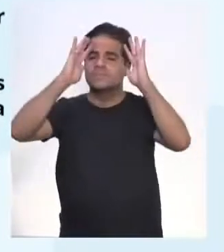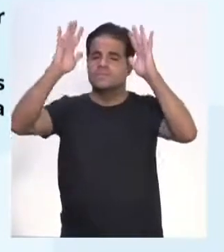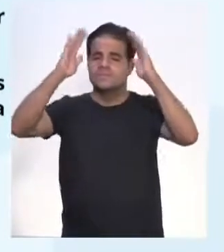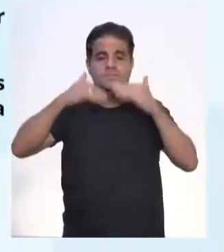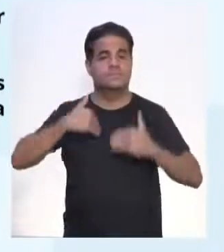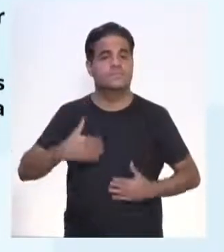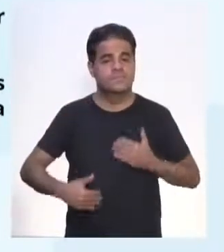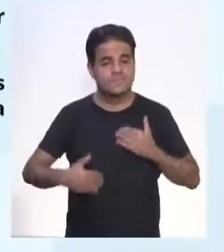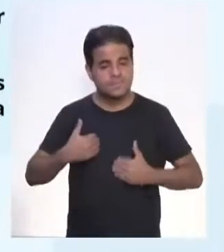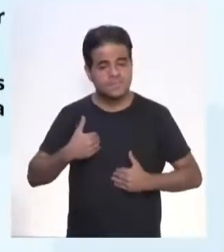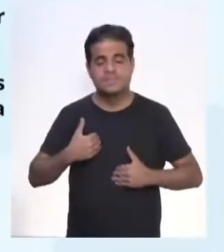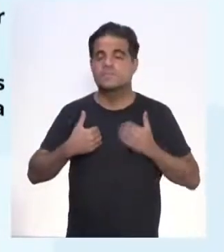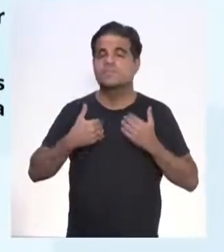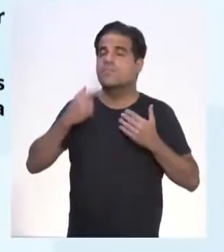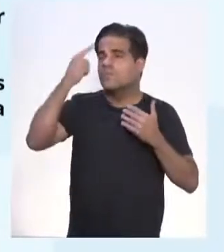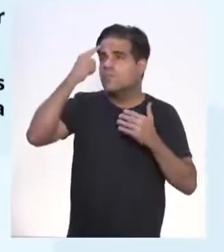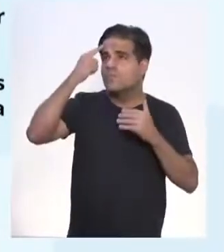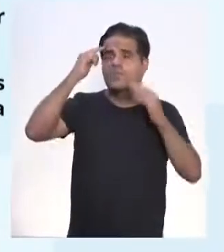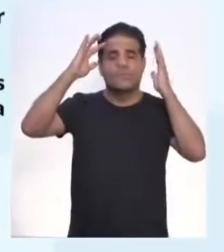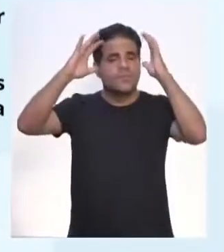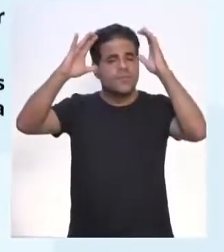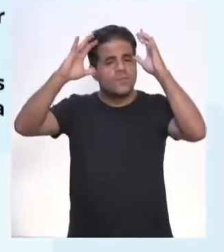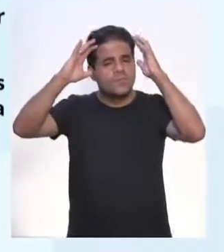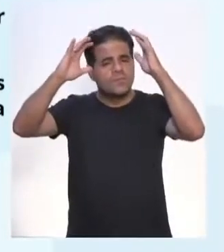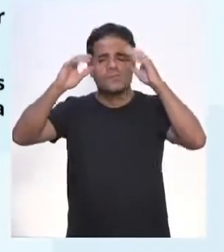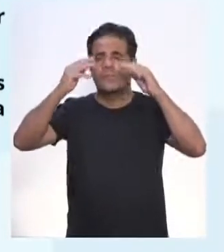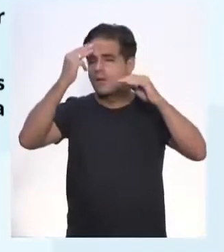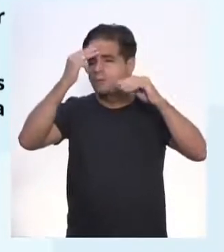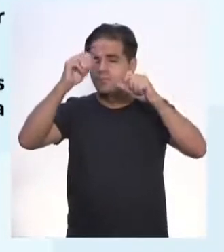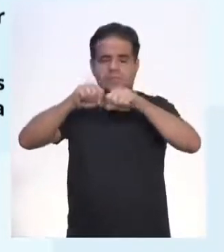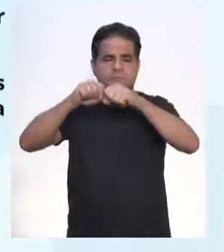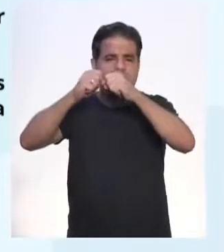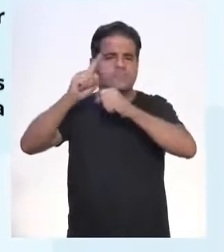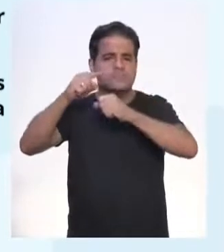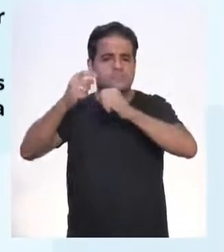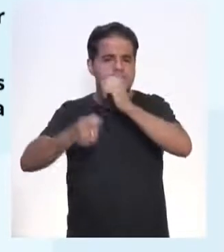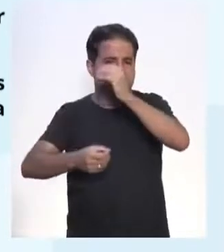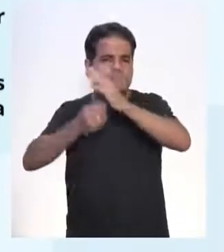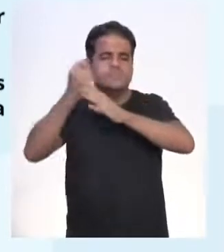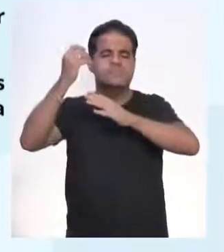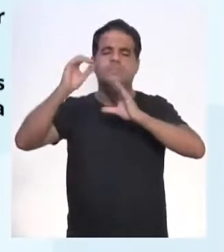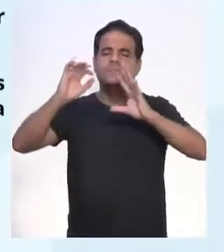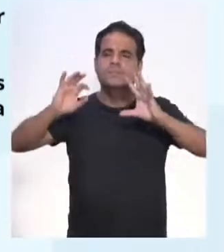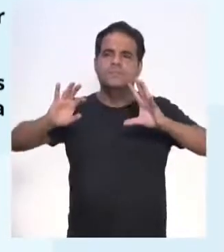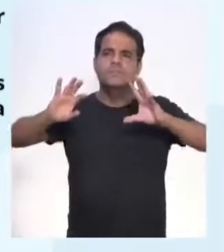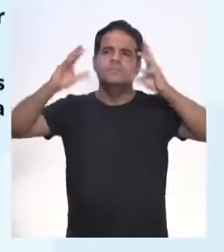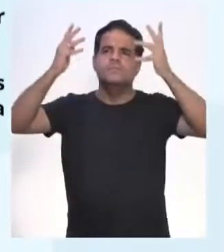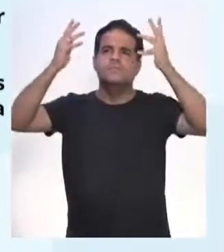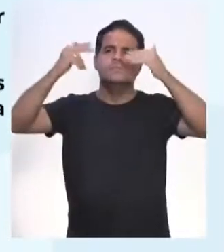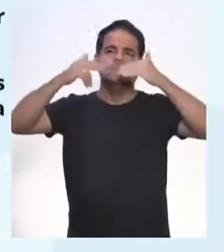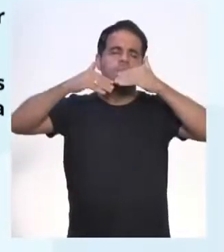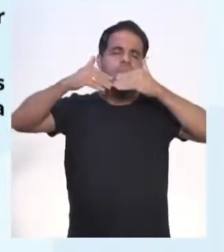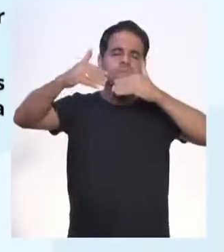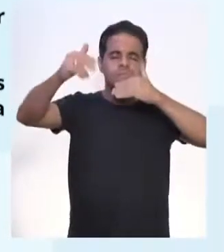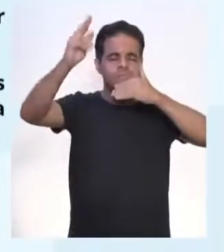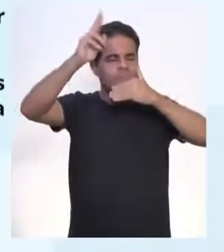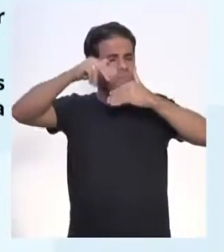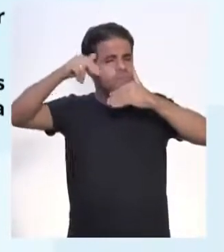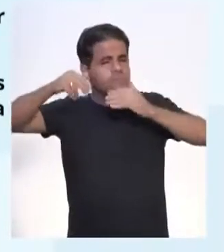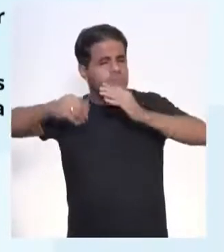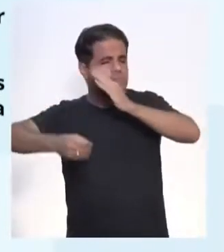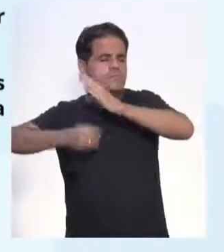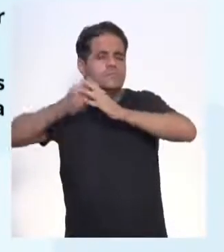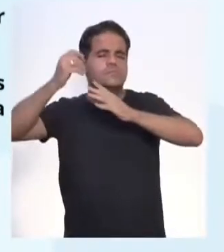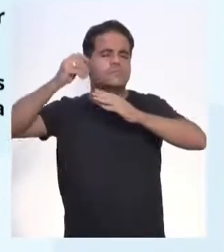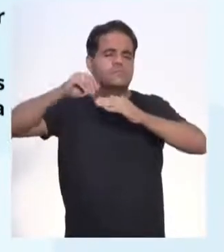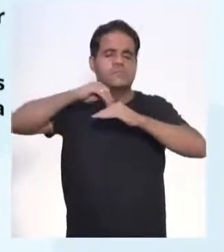corpo distorce, que o cérebro distorce memórias, ele cria eventos que nunca existiram, enfim. E tudo